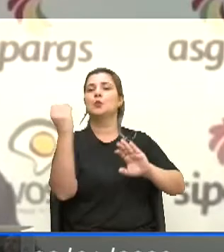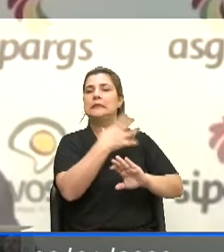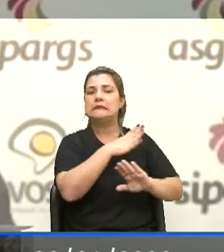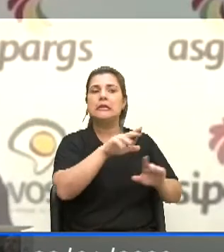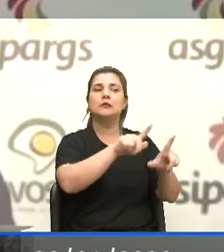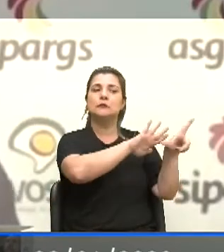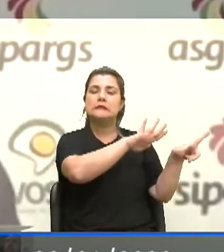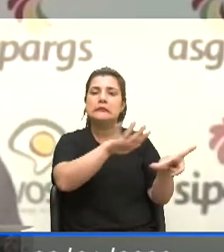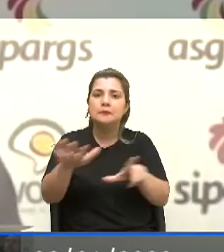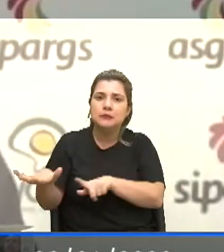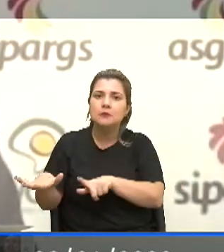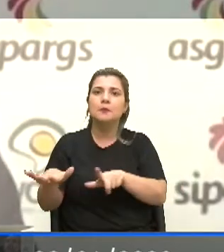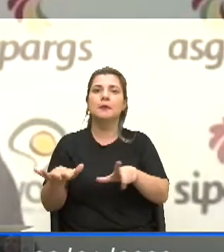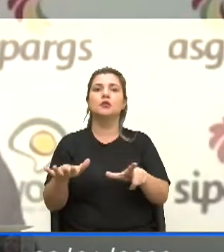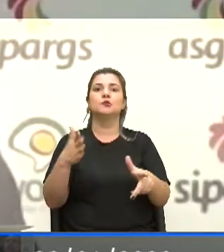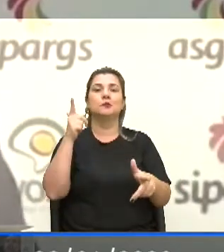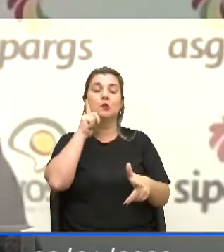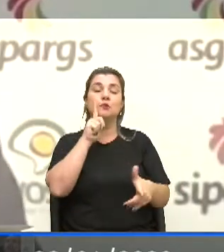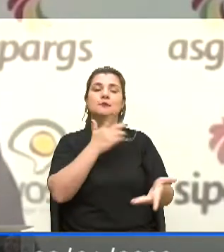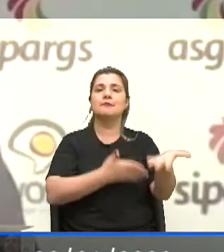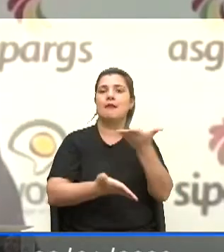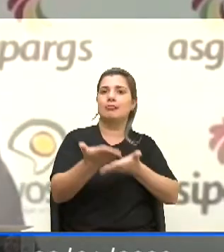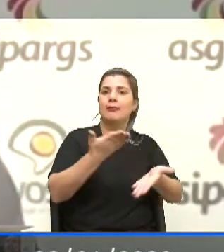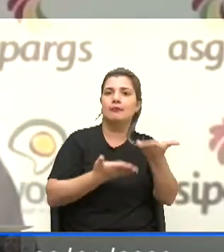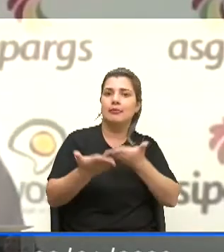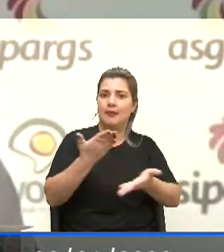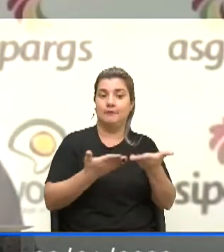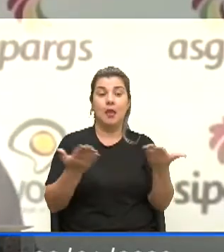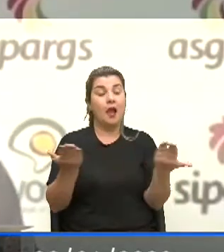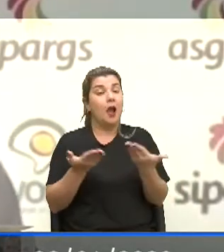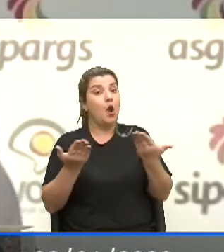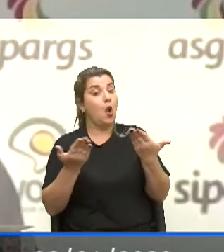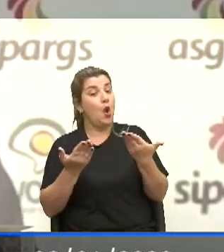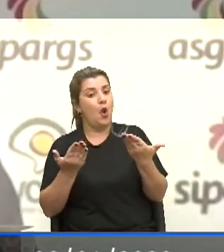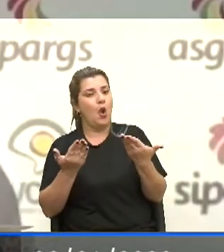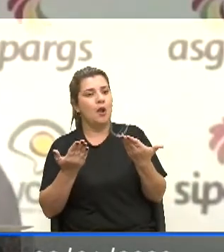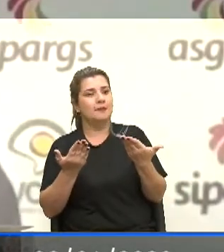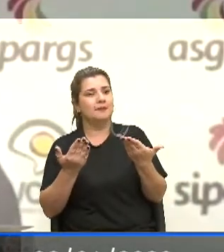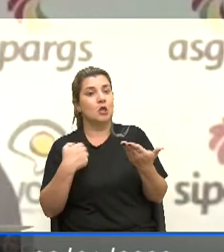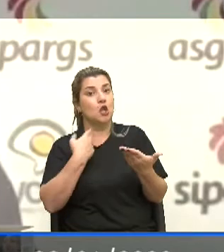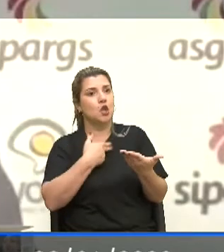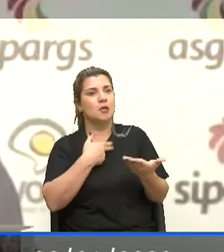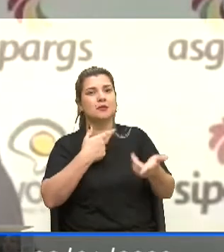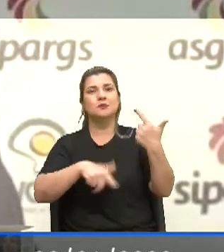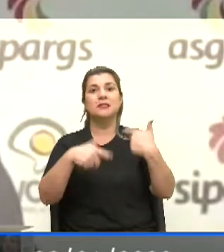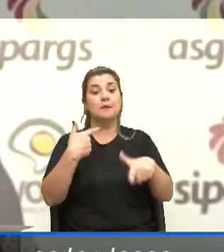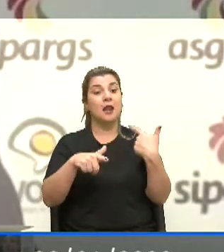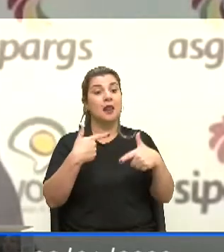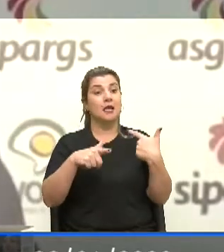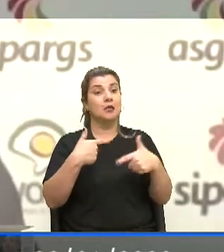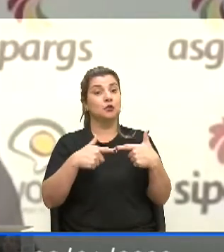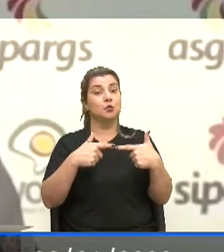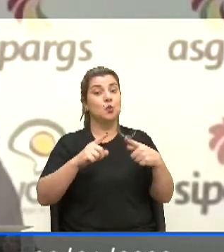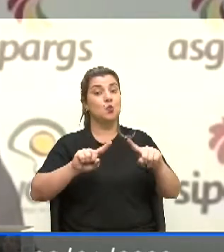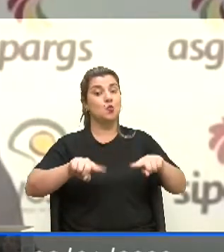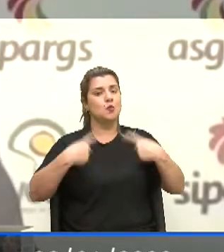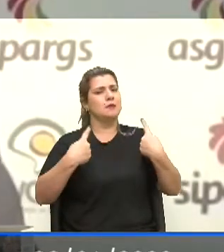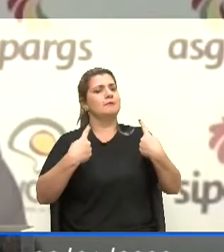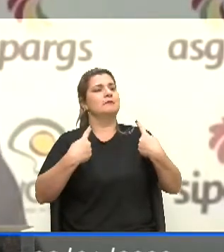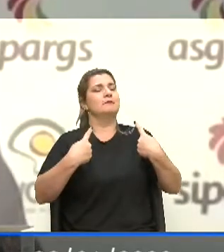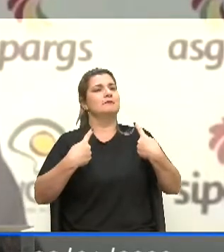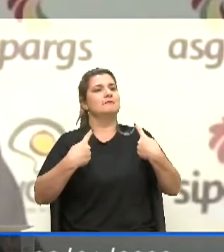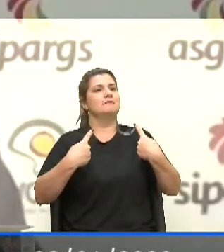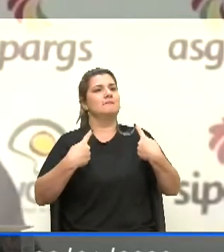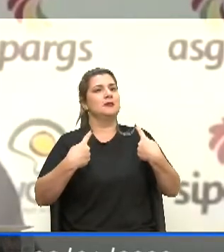as demandas. Agora, nós estamos lidando com um inimigo invisível, como já foi falado muitas vezes. Nós estamos